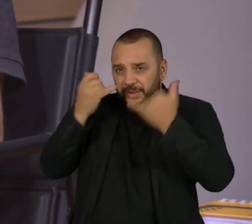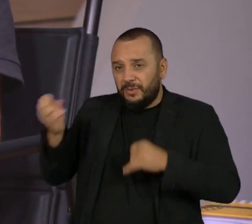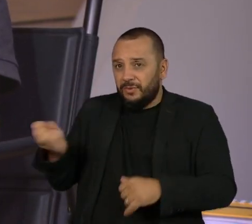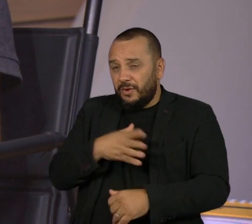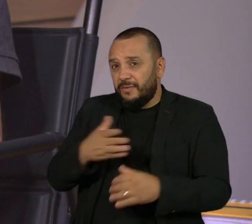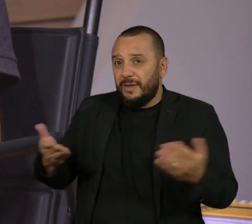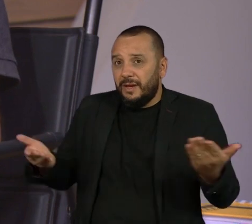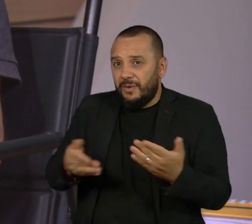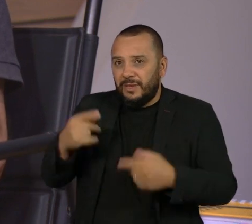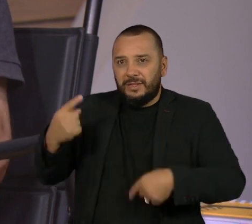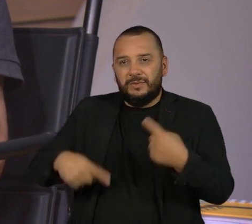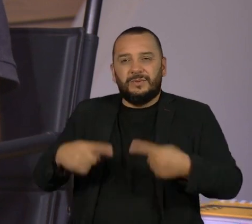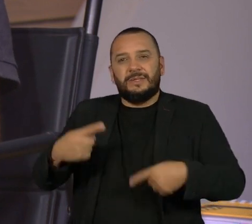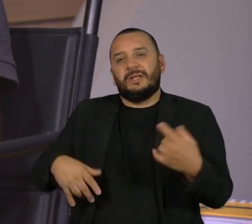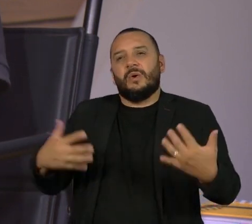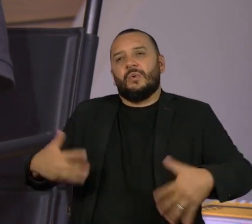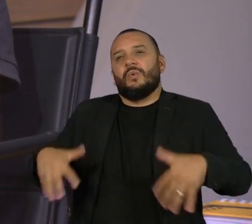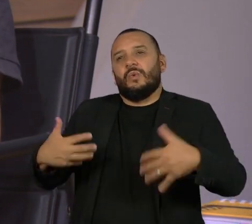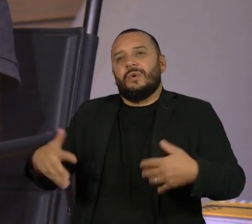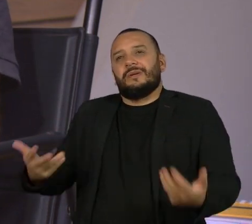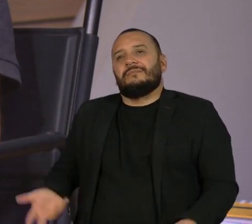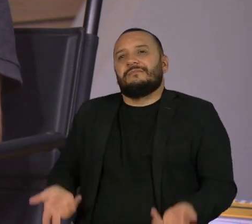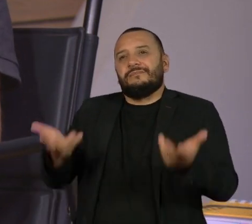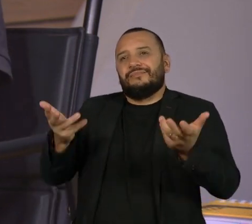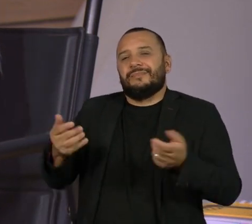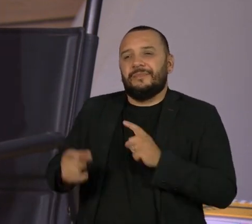discussões são muito mais ricas, porque não tem mais um